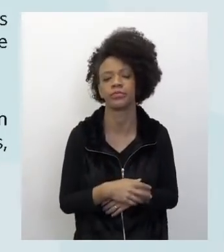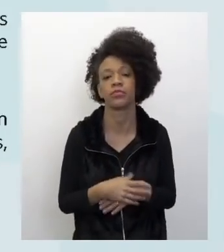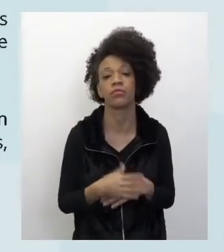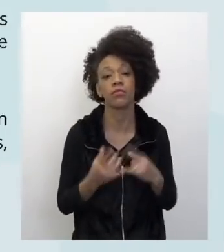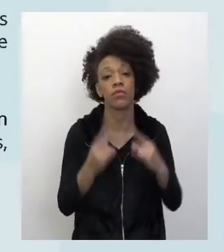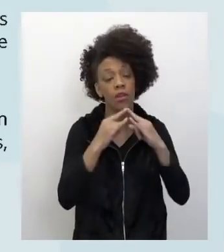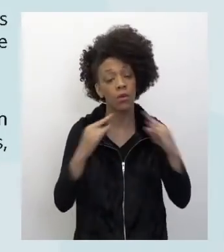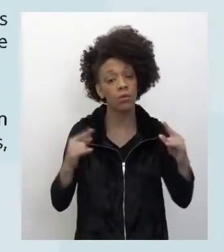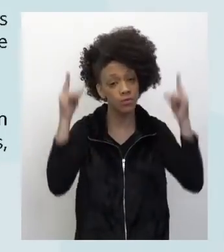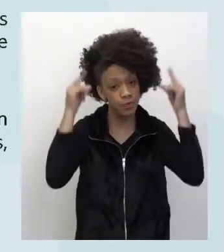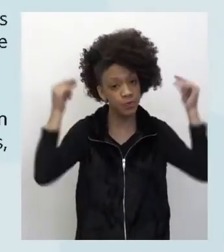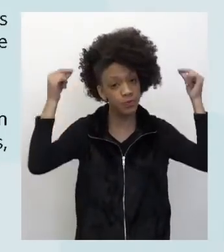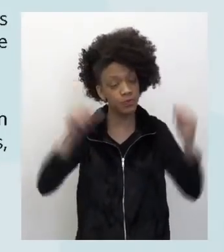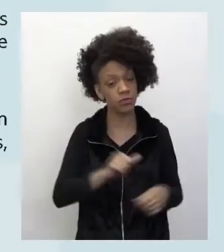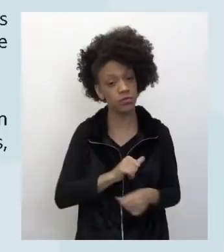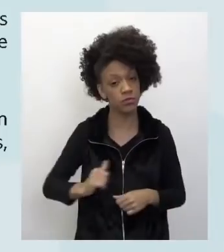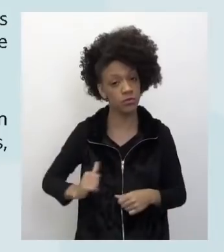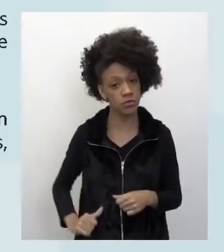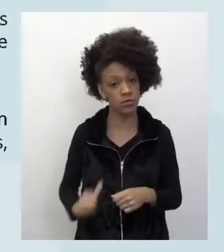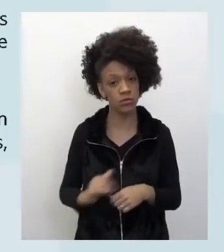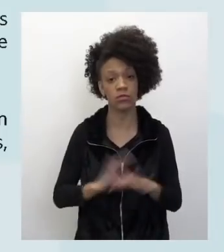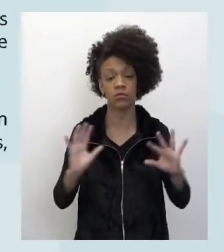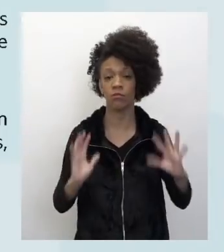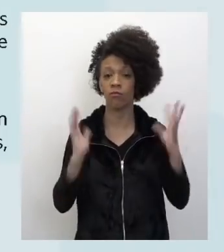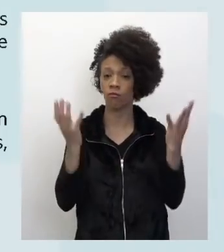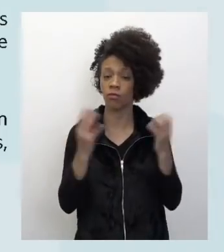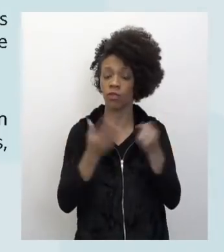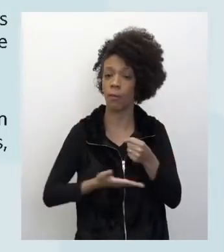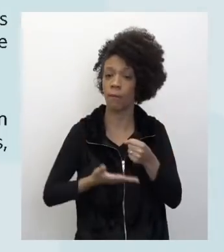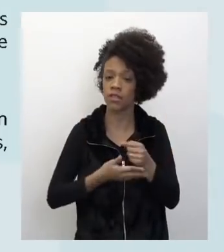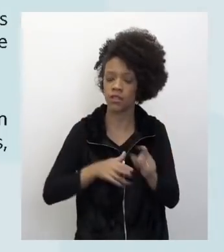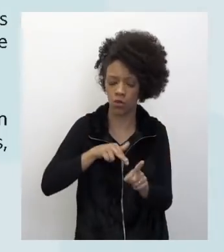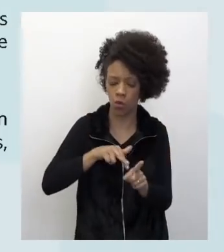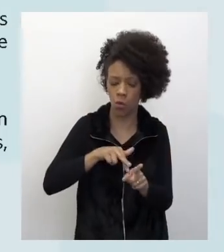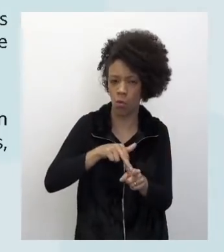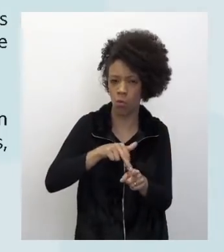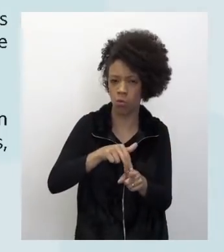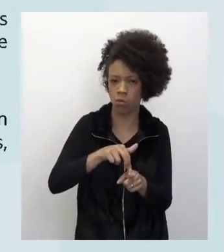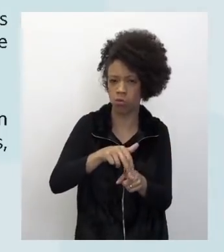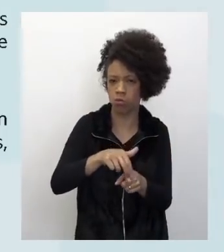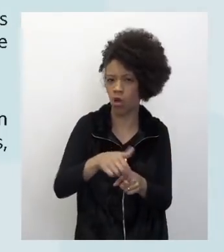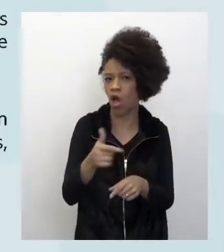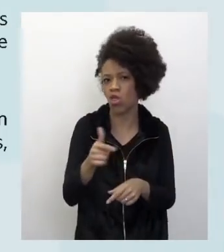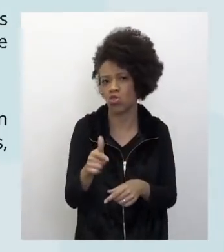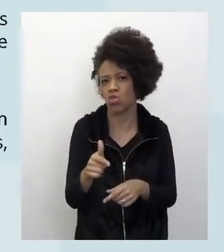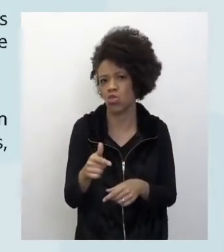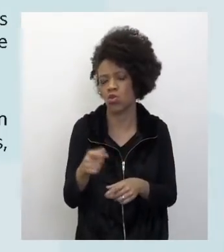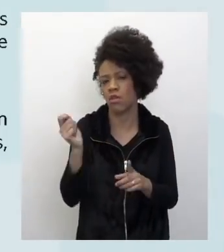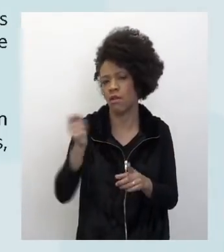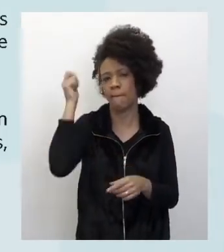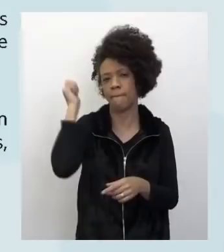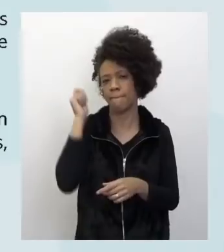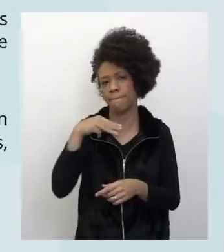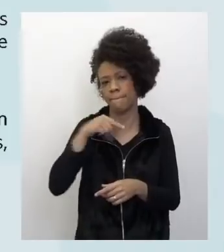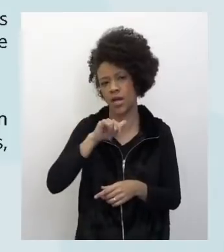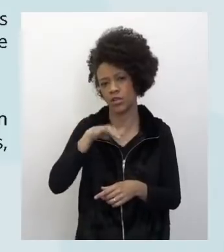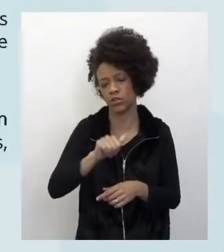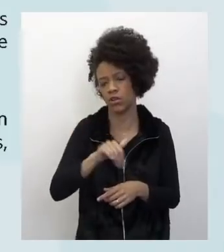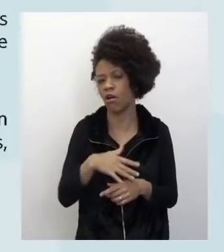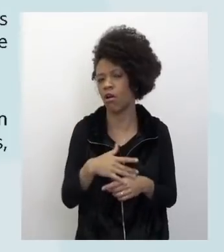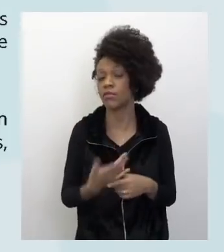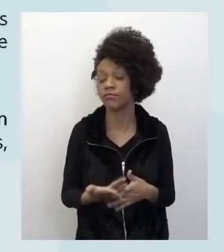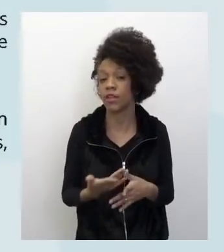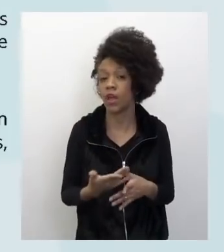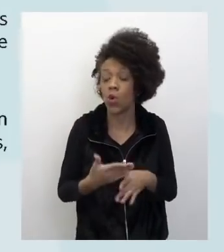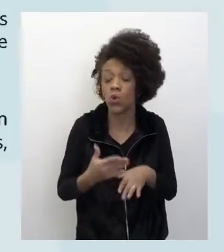da China, tudo no espetáculo é baseado em acrobacias. Não tem truque, não tem ilusão de ótica. Então, luta, atletismo,